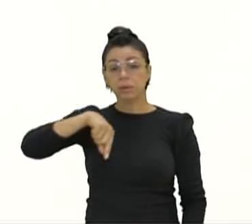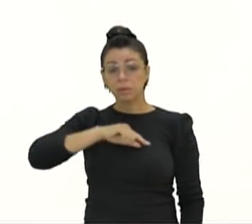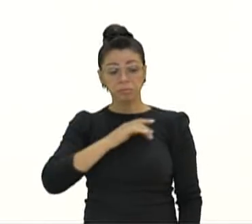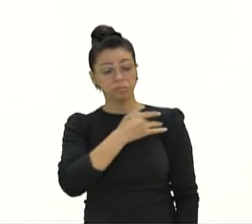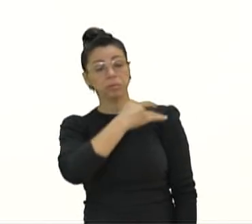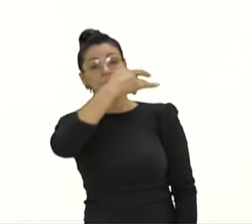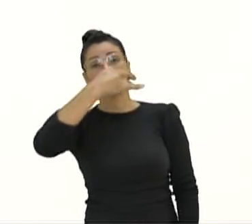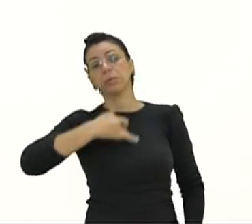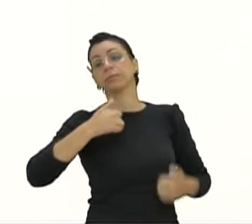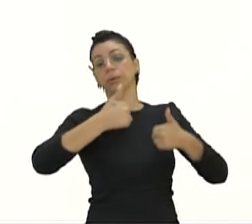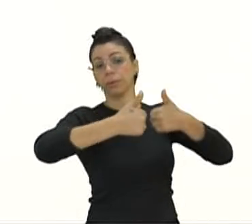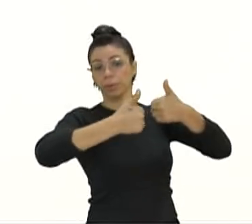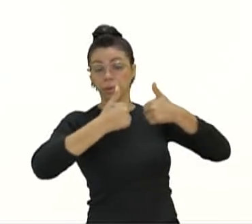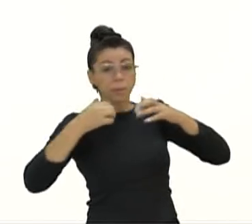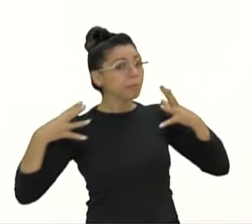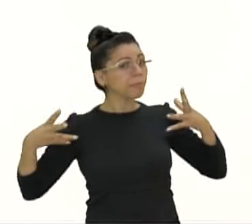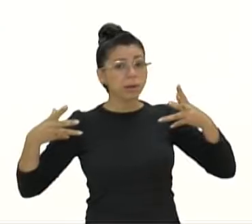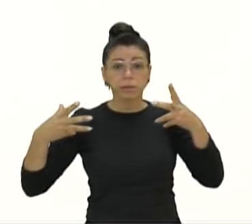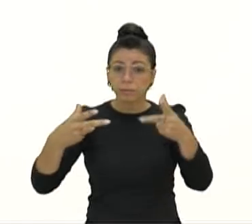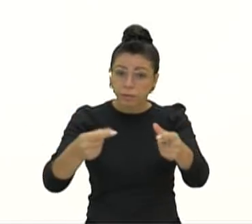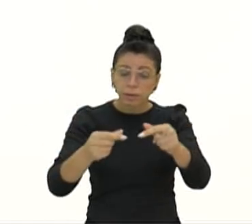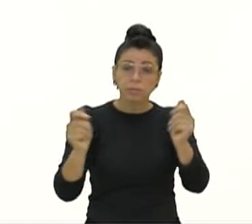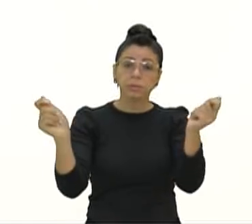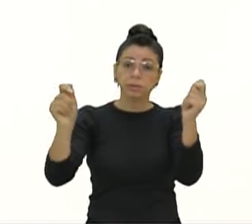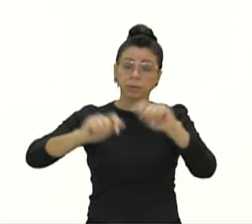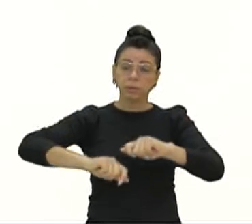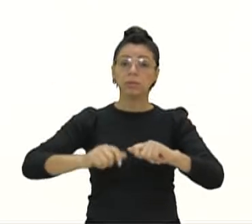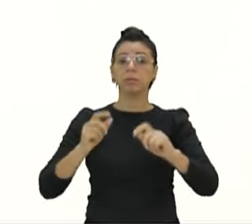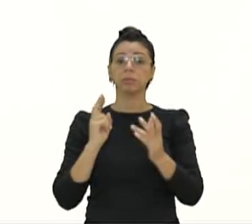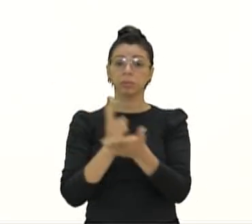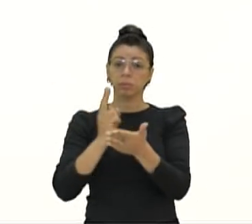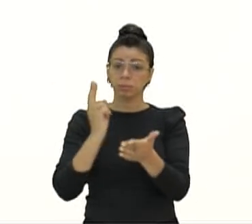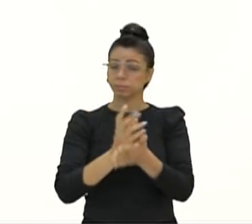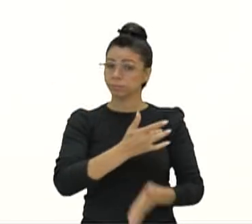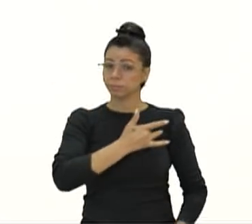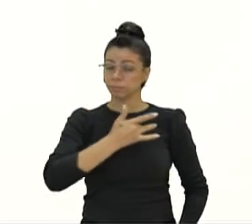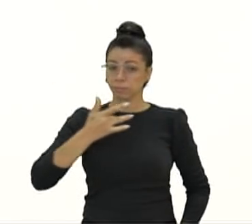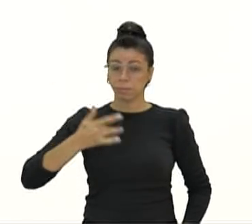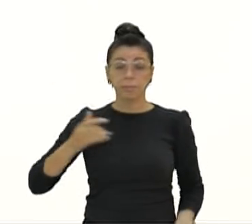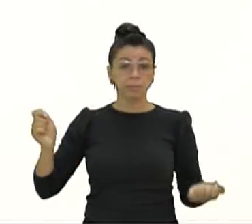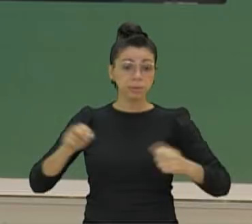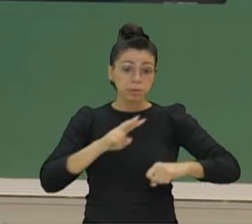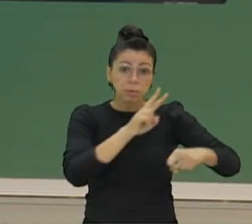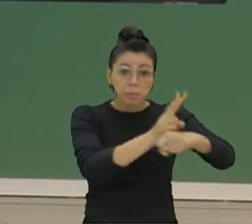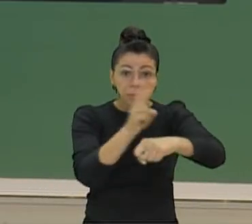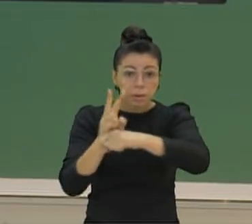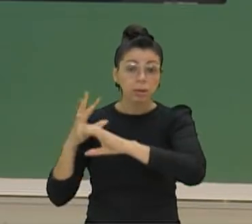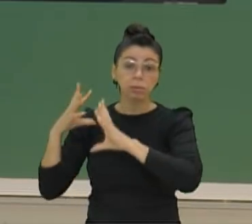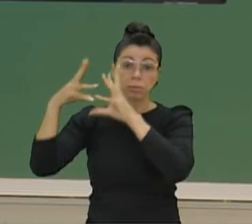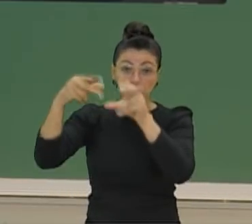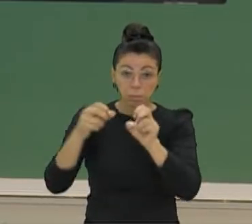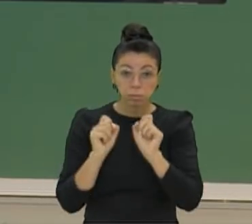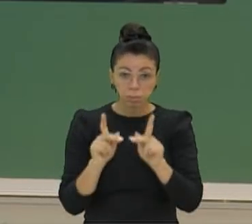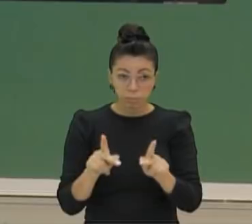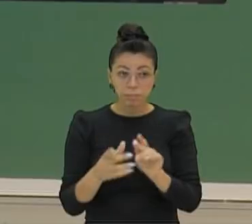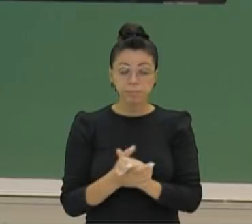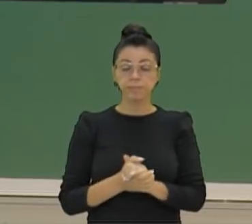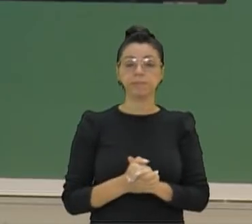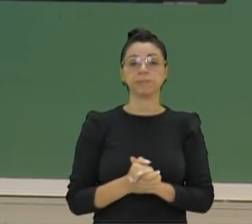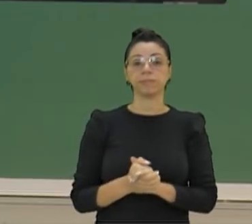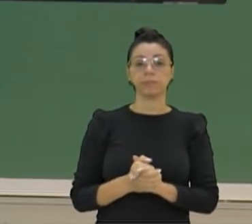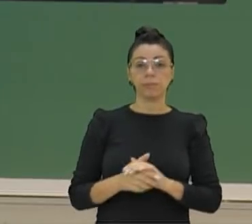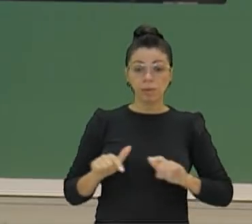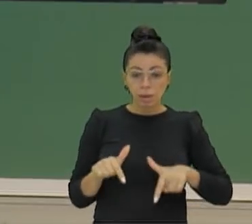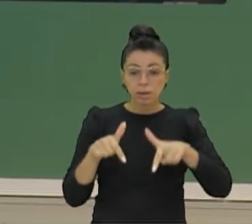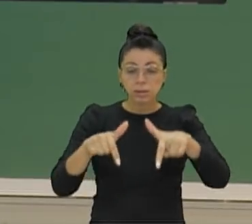saudável, se você é saudável, maravilha! Vamos continuar saudáveis, mas vamos zelar por todos, tá? A ação de cada um